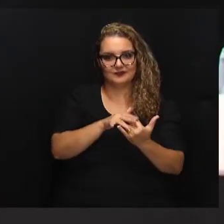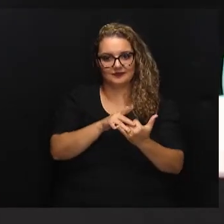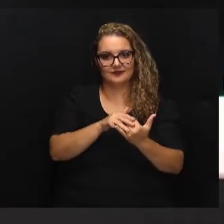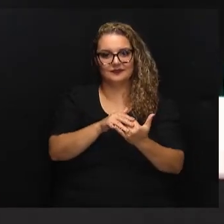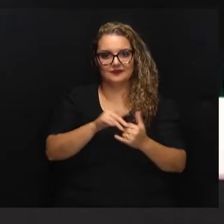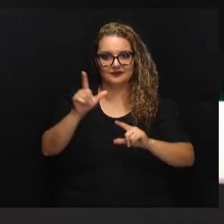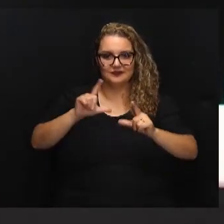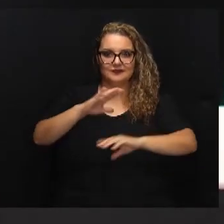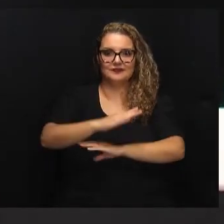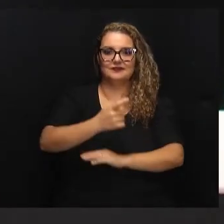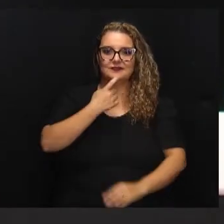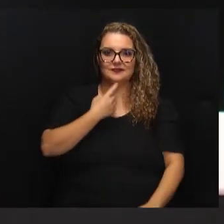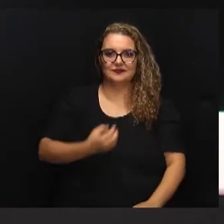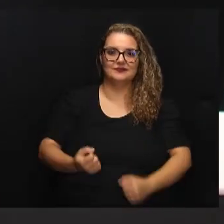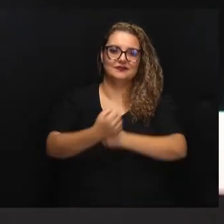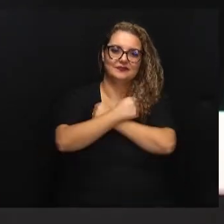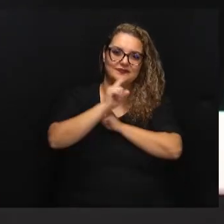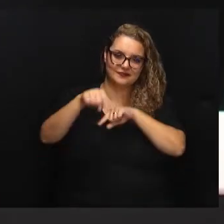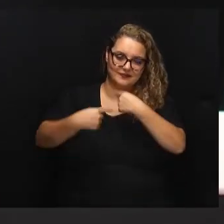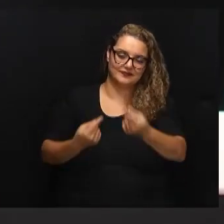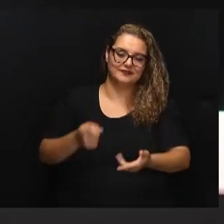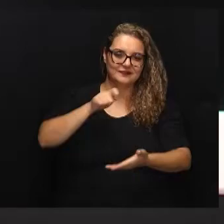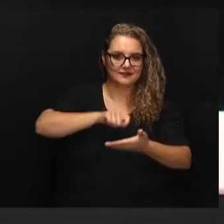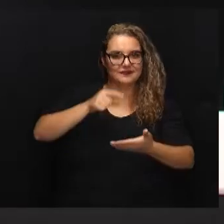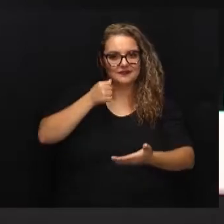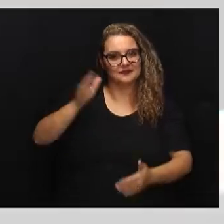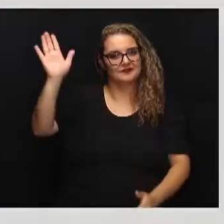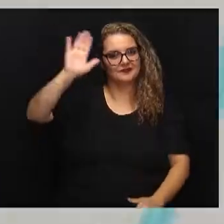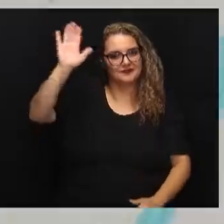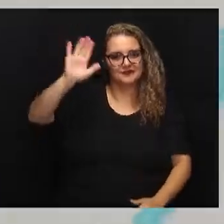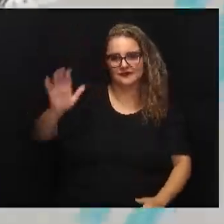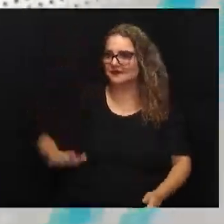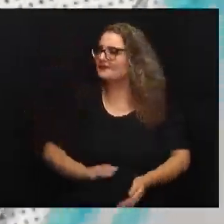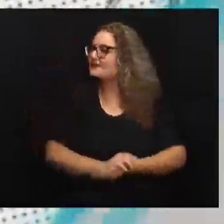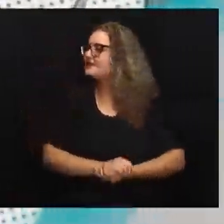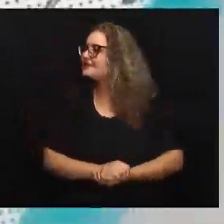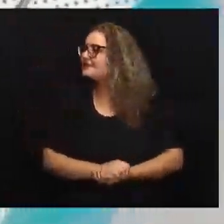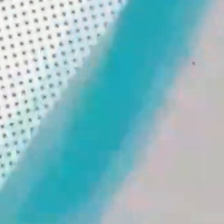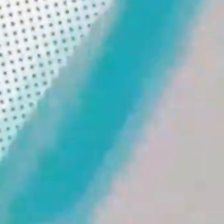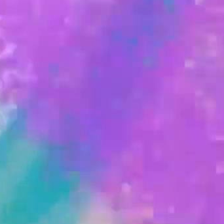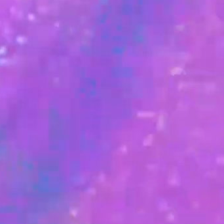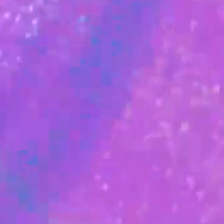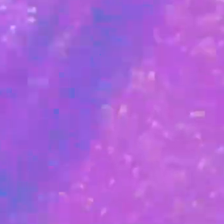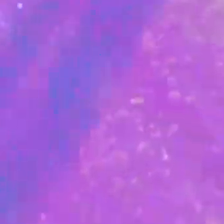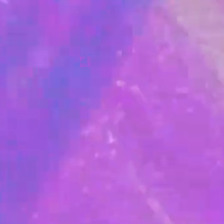Câmara Campinas. Um abraço e até o próximo na ponta do lápis.